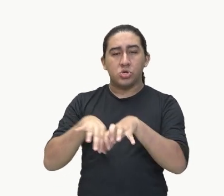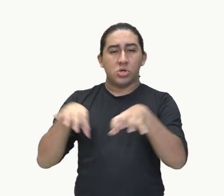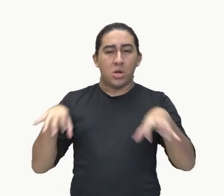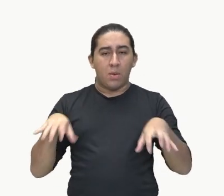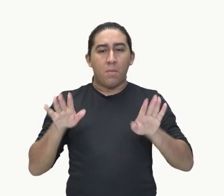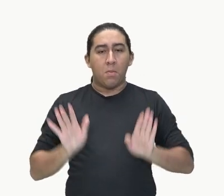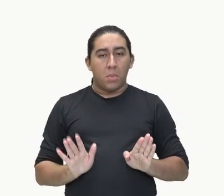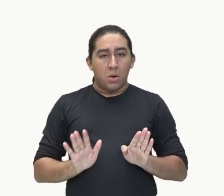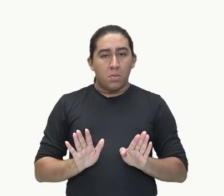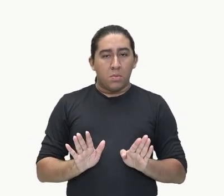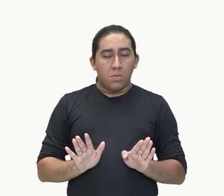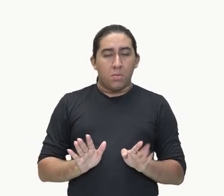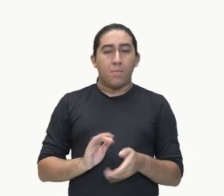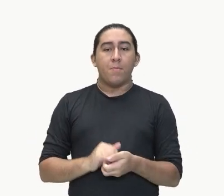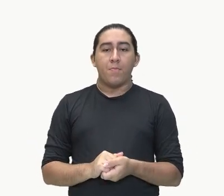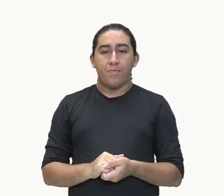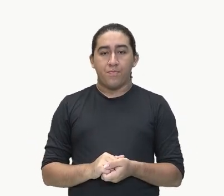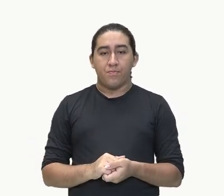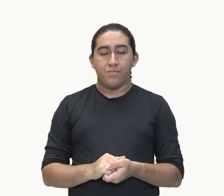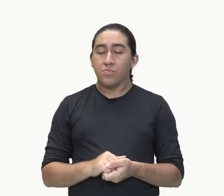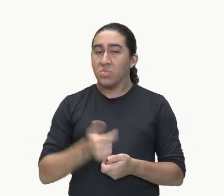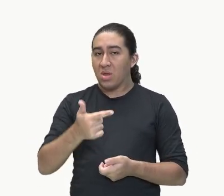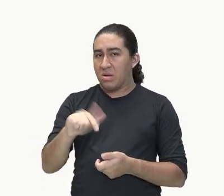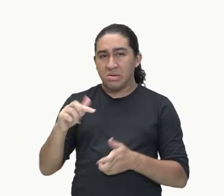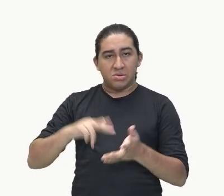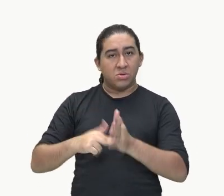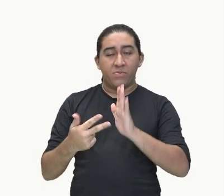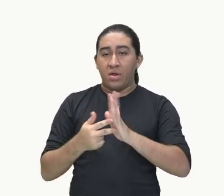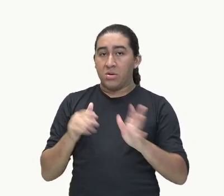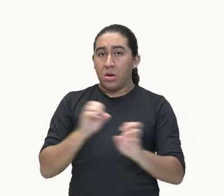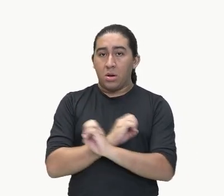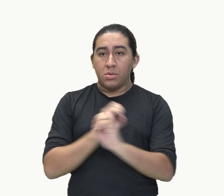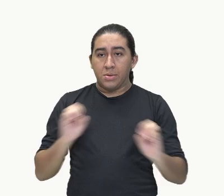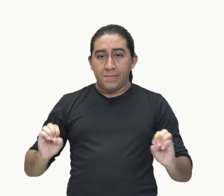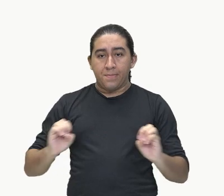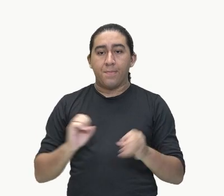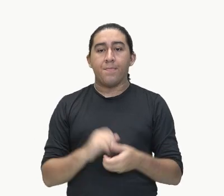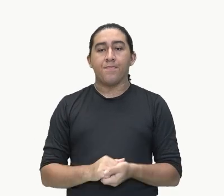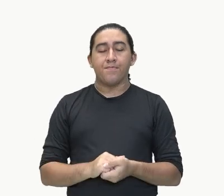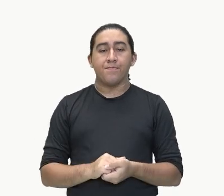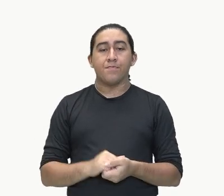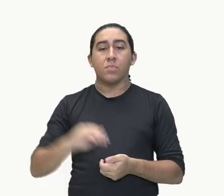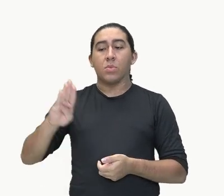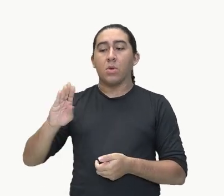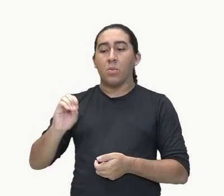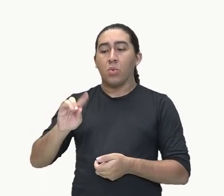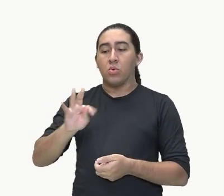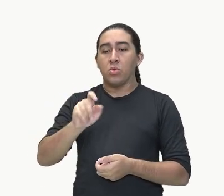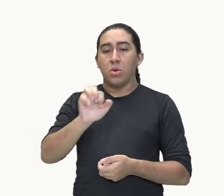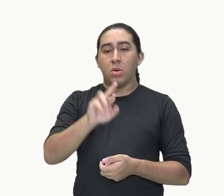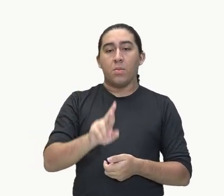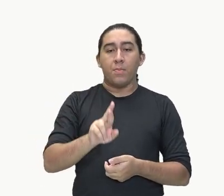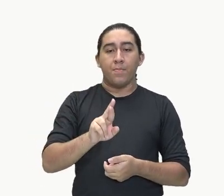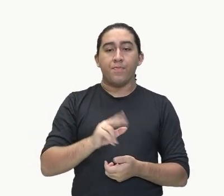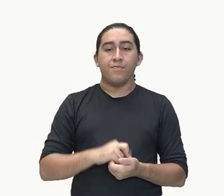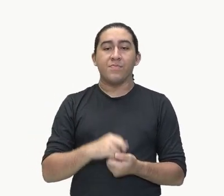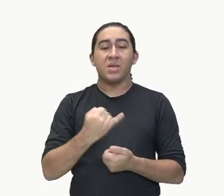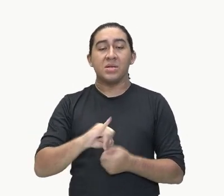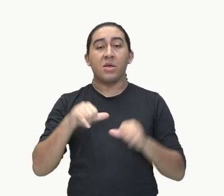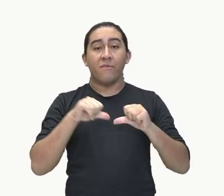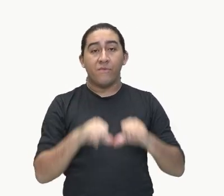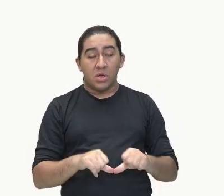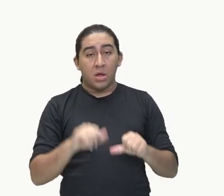ou sufixo, ela não vai continuar com sentido, né? Botou a, tirar o a, se deixar o a e